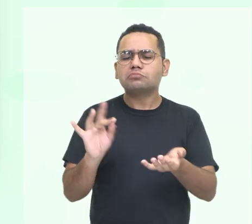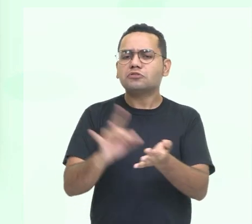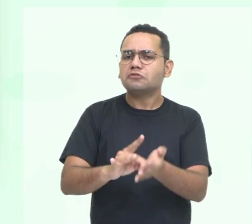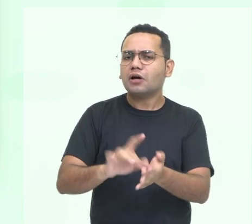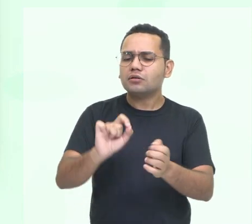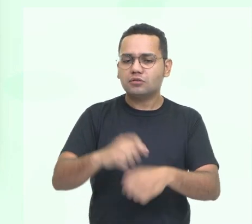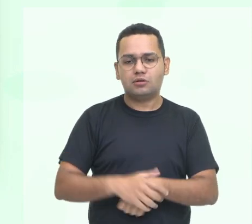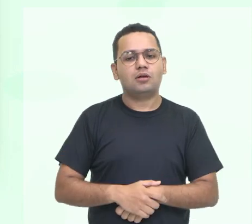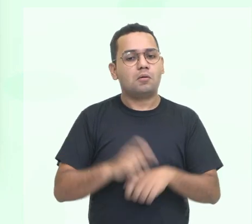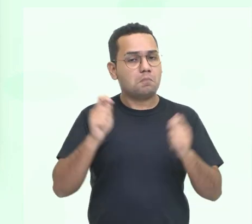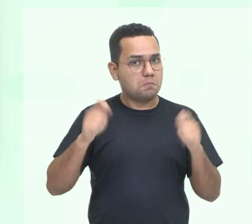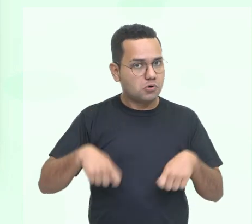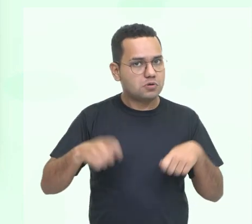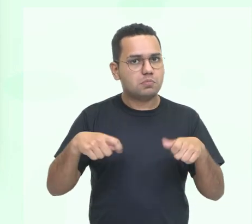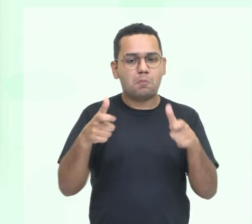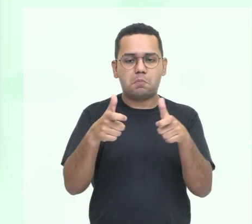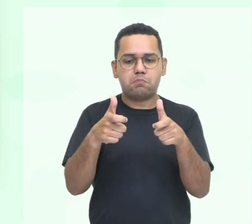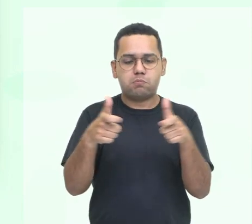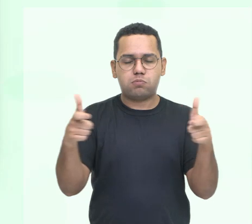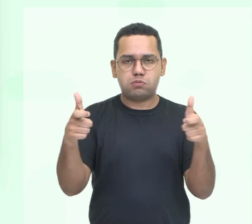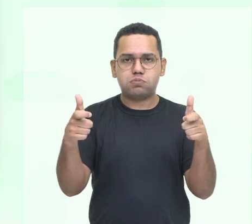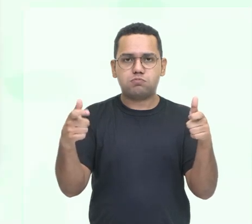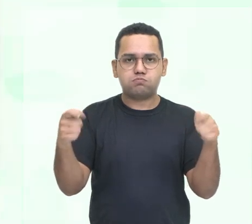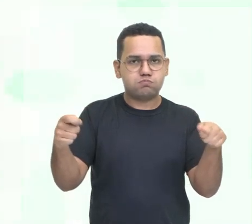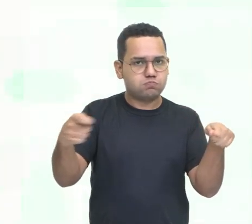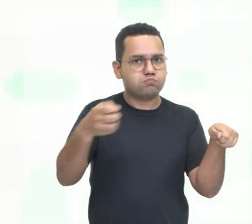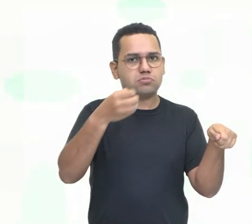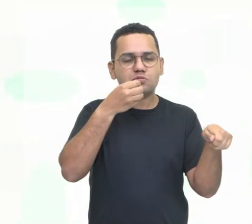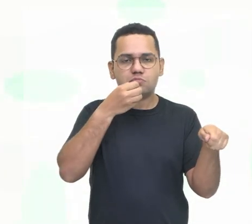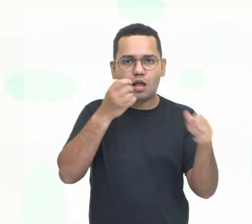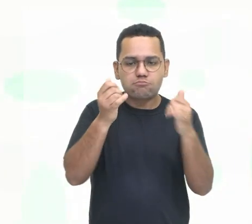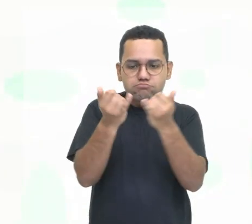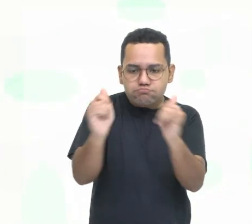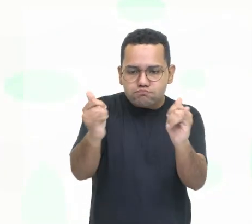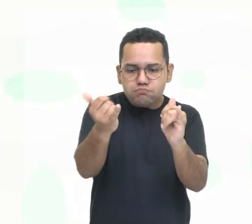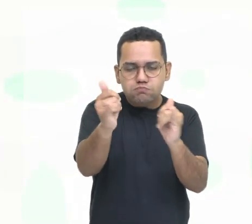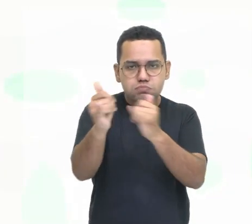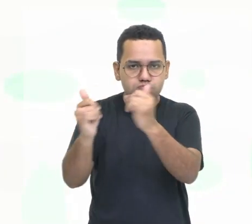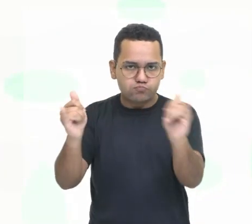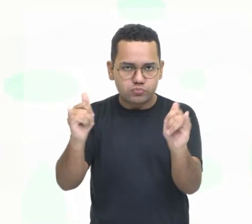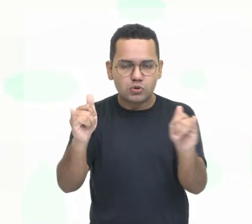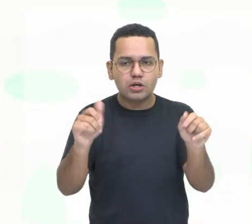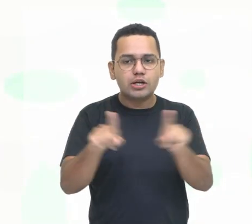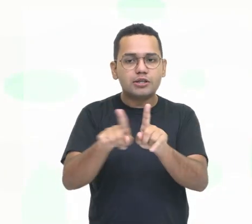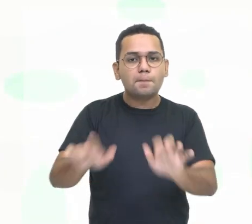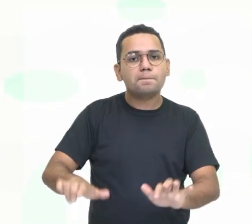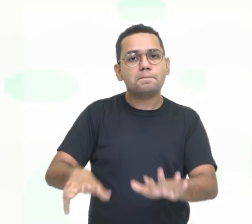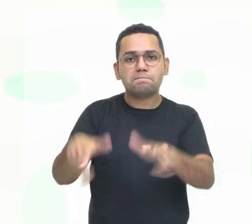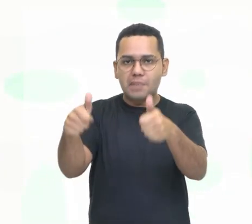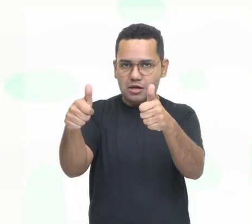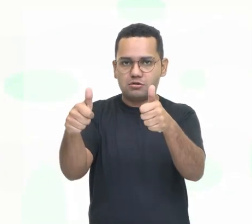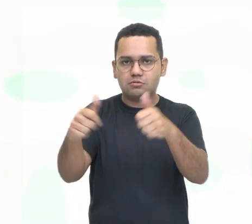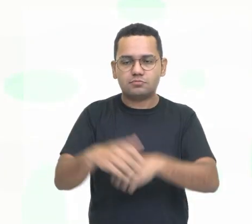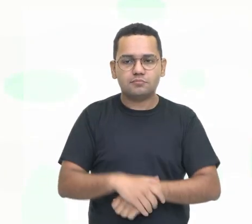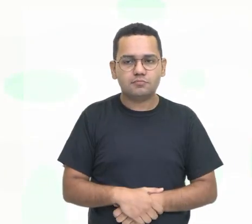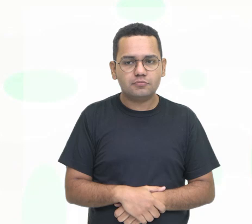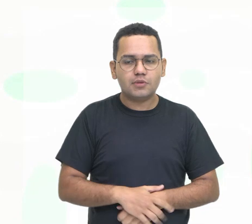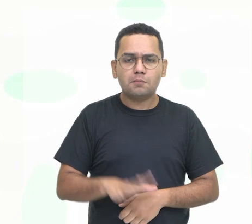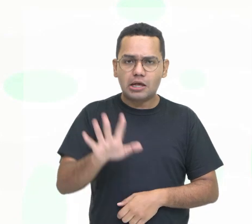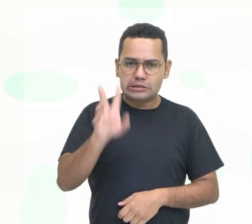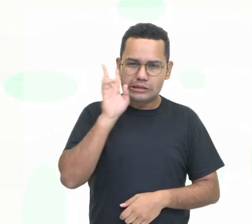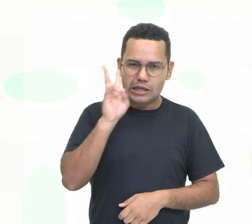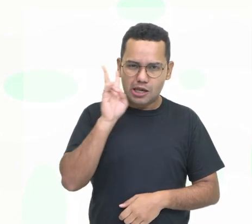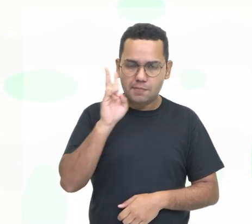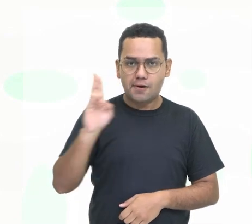e evitar crises de abastecimento. Lembrando que o Brasil estava se adequando aos novos moldes da economia global.